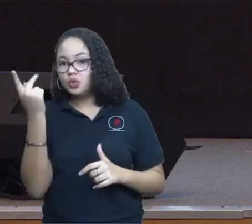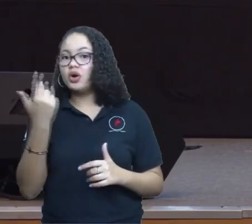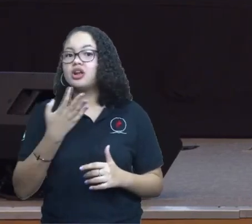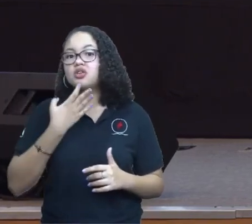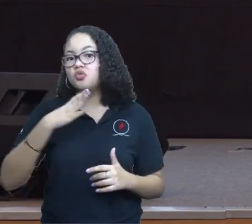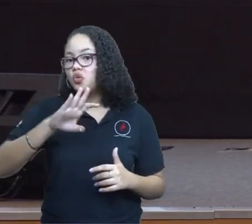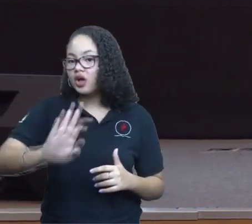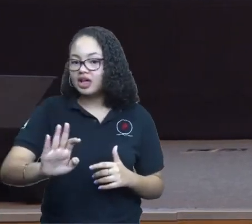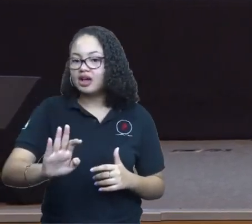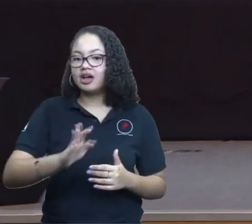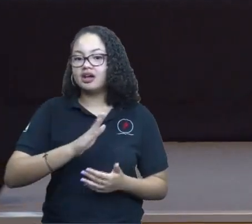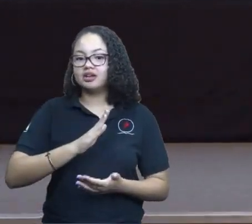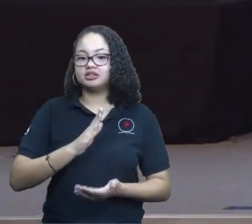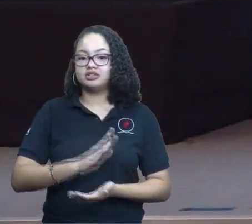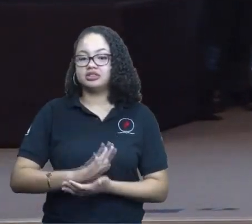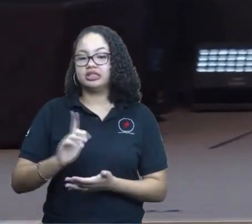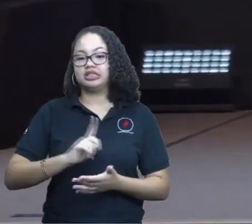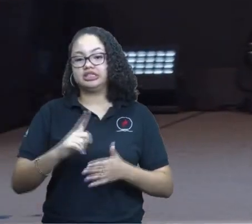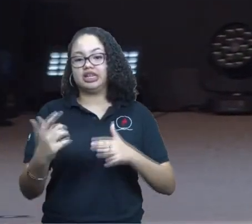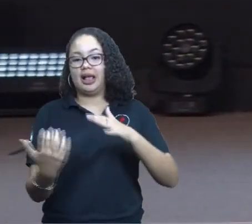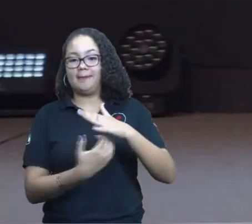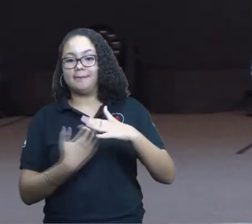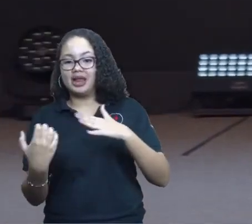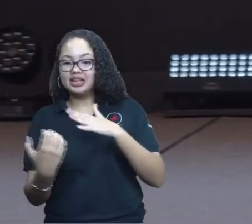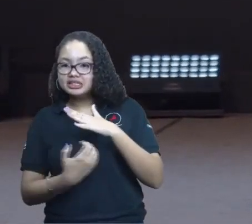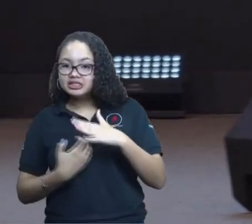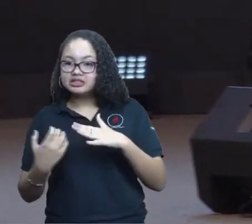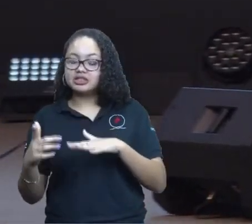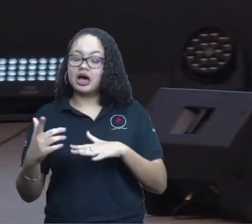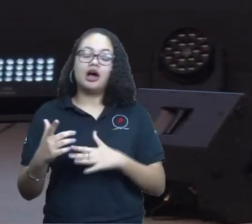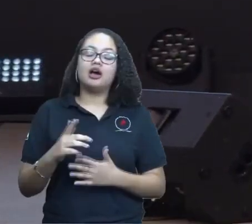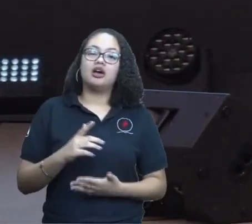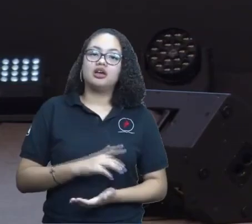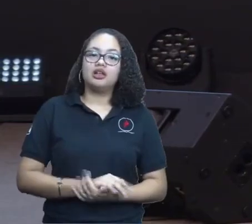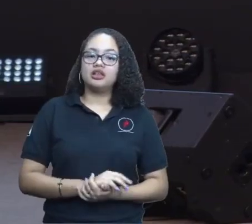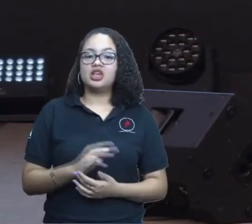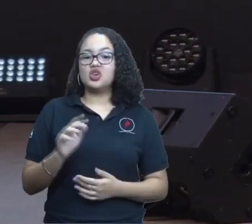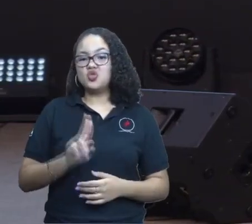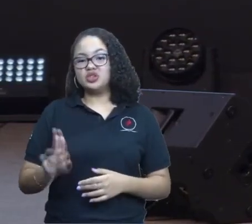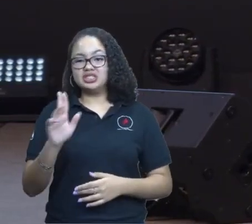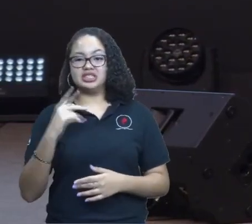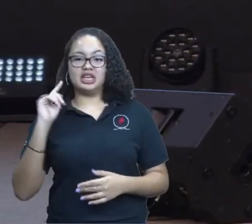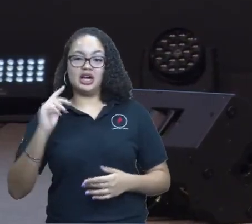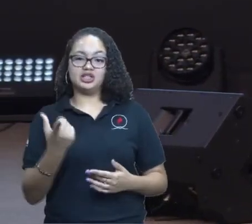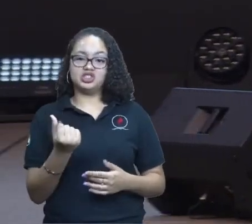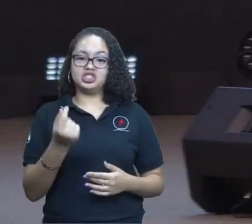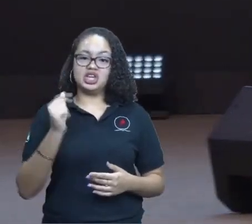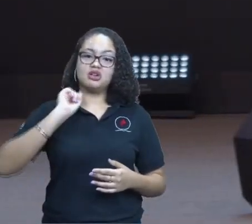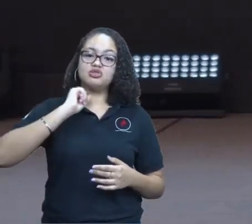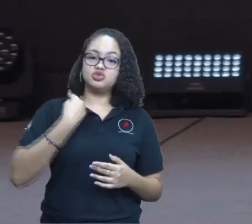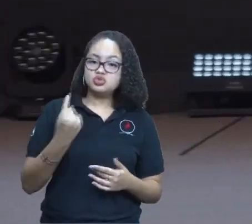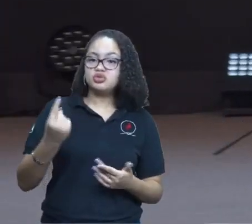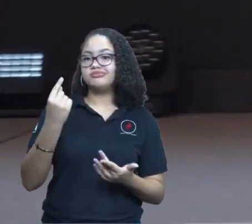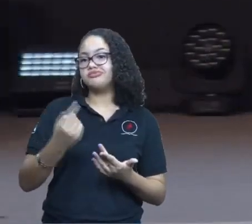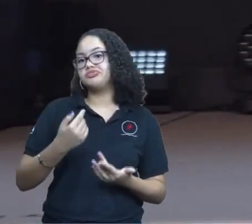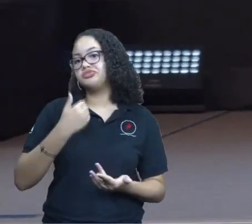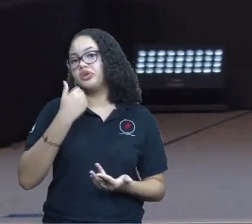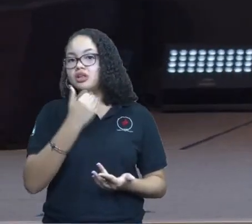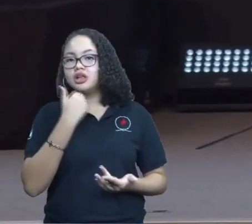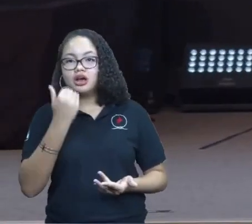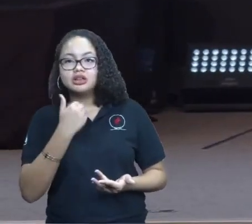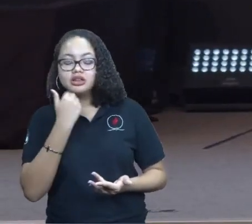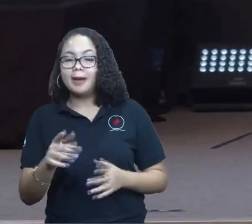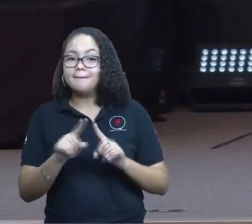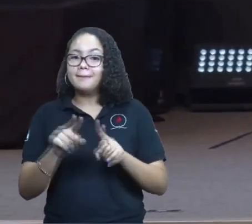suja e dá certo tem empresário que pega dinheiro com agiota não dá em nada tem gente que faz trisão quadrizar não dá em nada